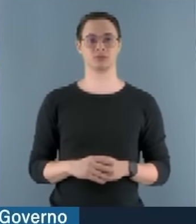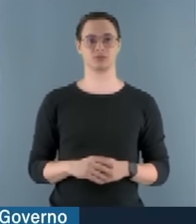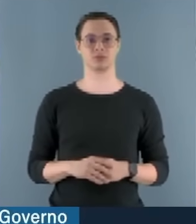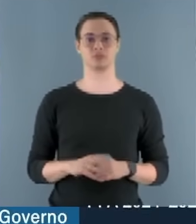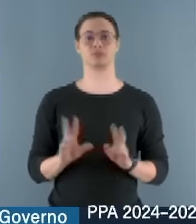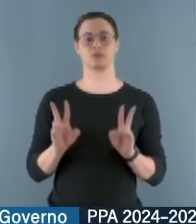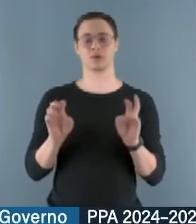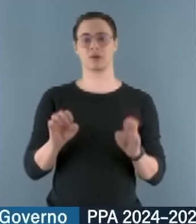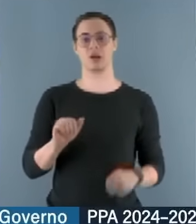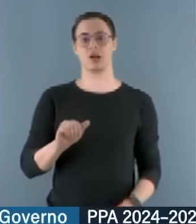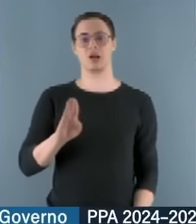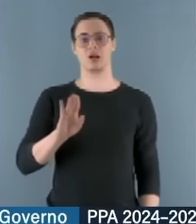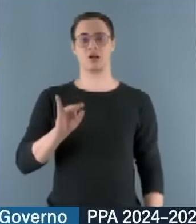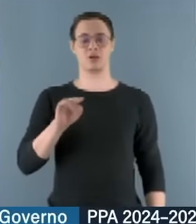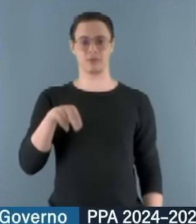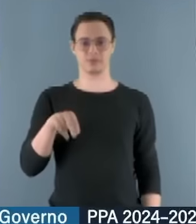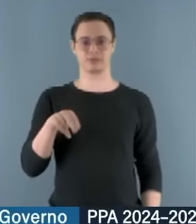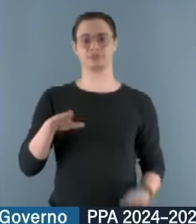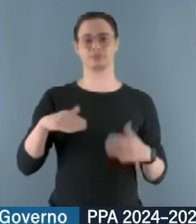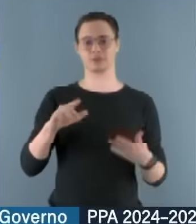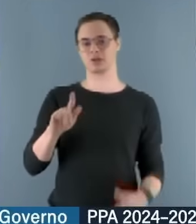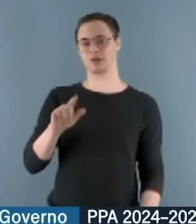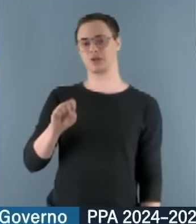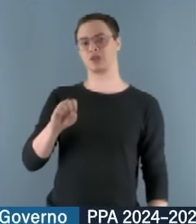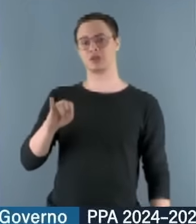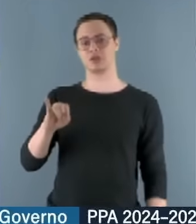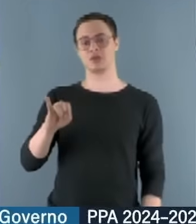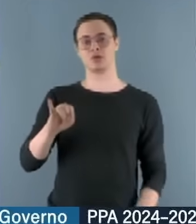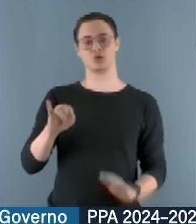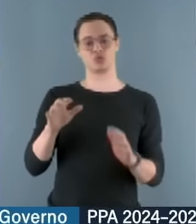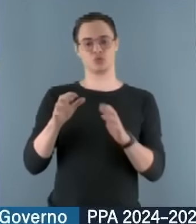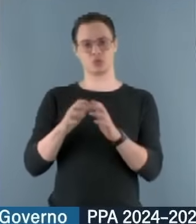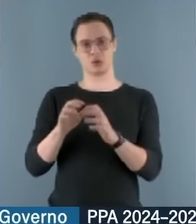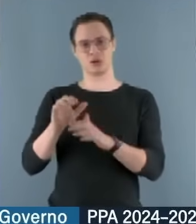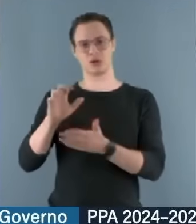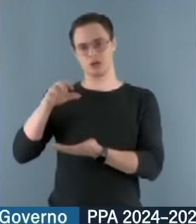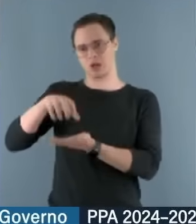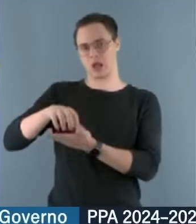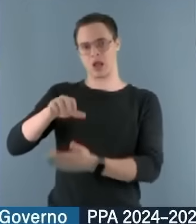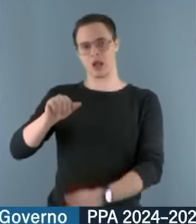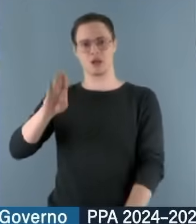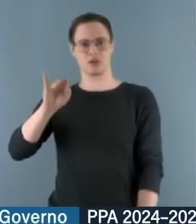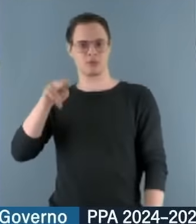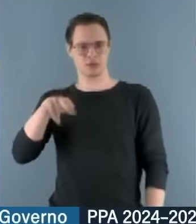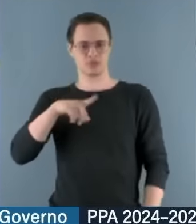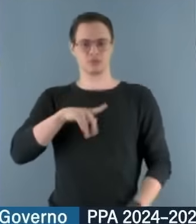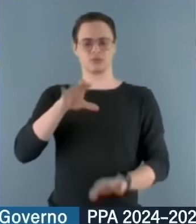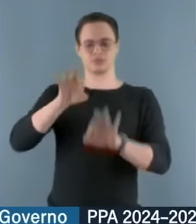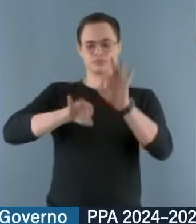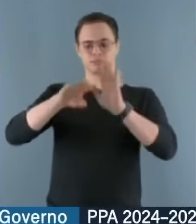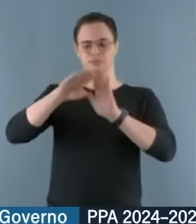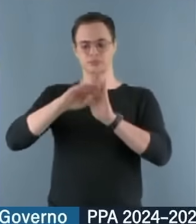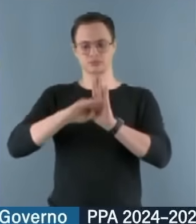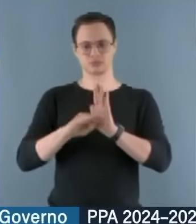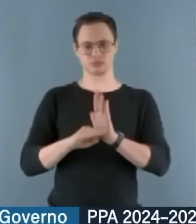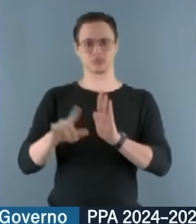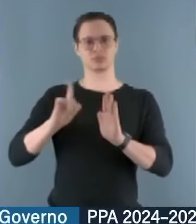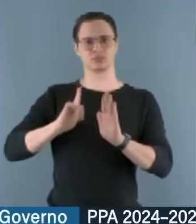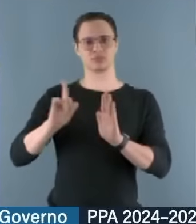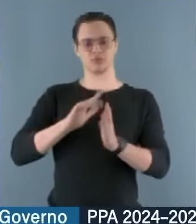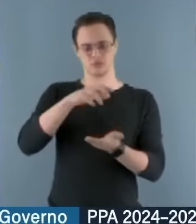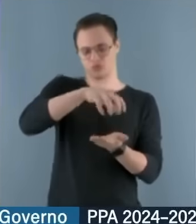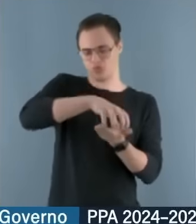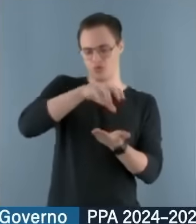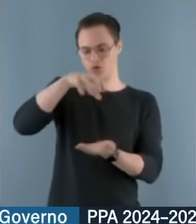ABIN, o GSI e a ABIN, eles trabalham de forma integrada? Existe alguma hierarquia ou subordinação entre esses dois